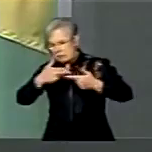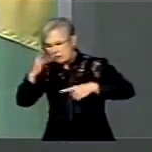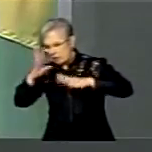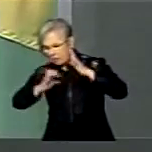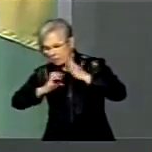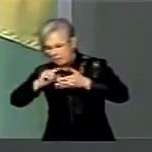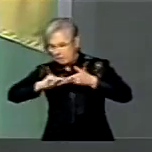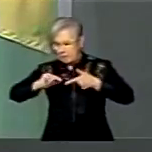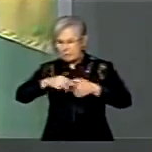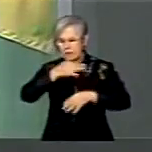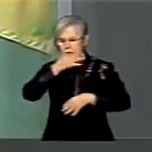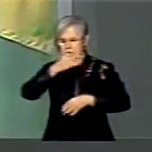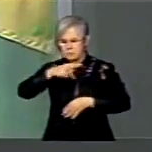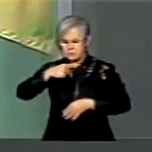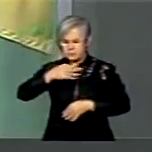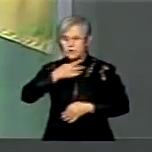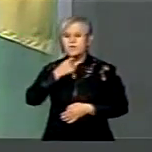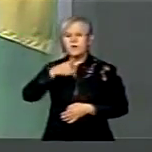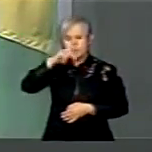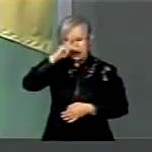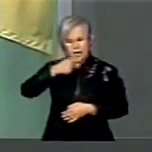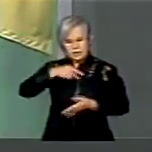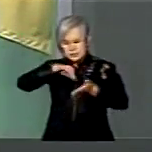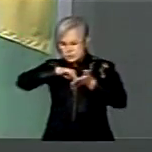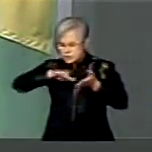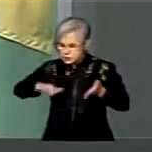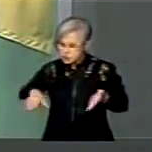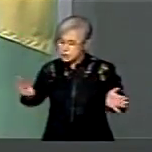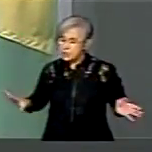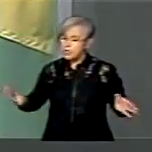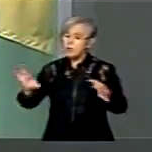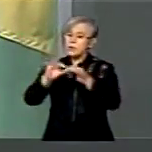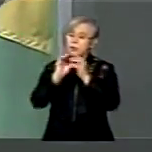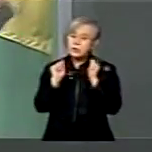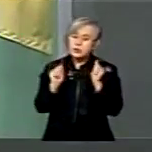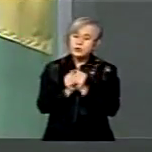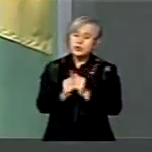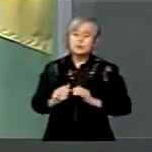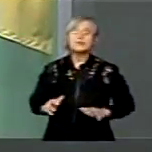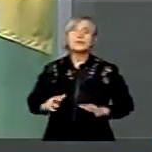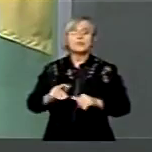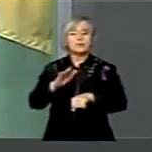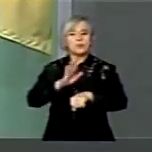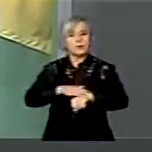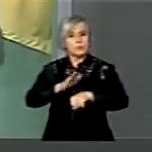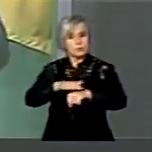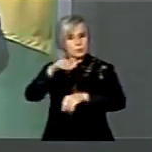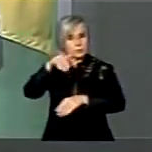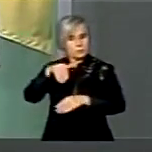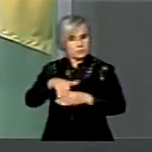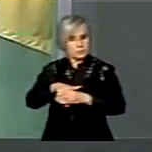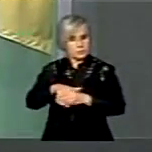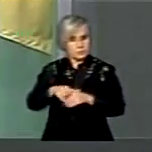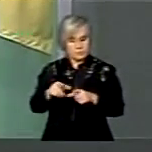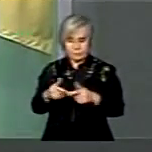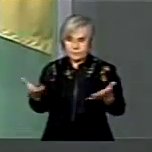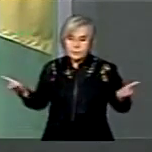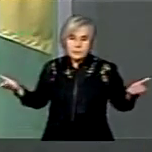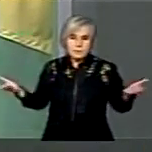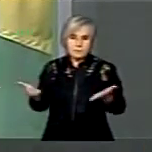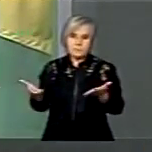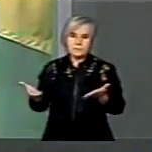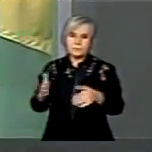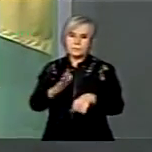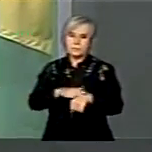das vontades pessoais e personalísticas, de vontades eleitorais, para o momento da eleição. Mas o momento agora é